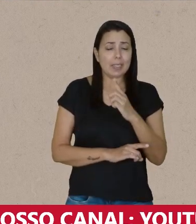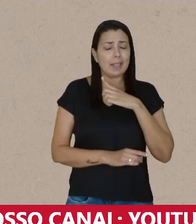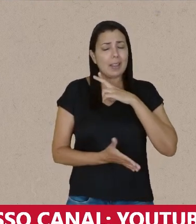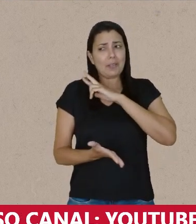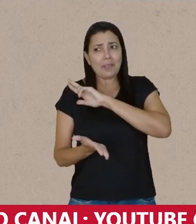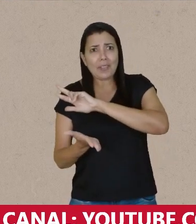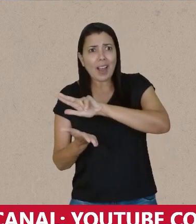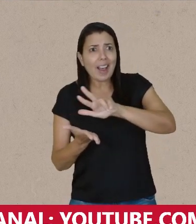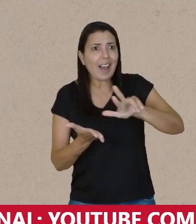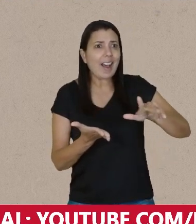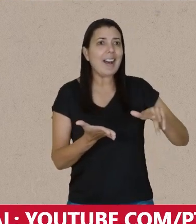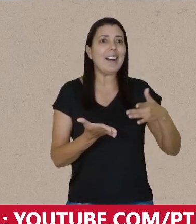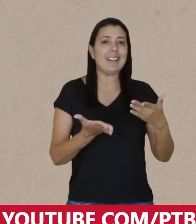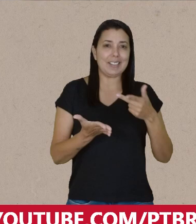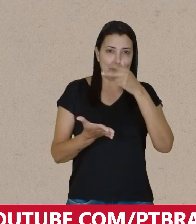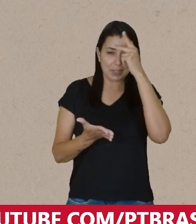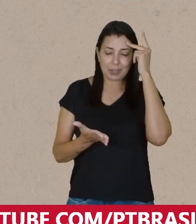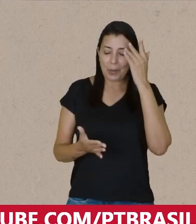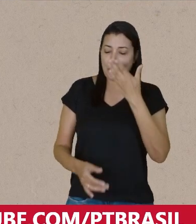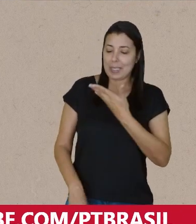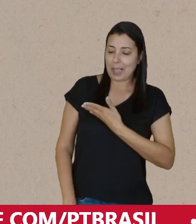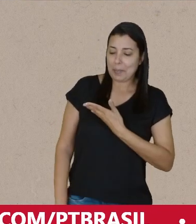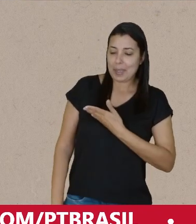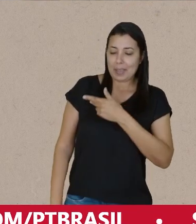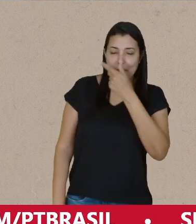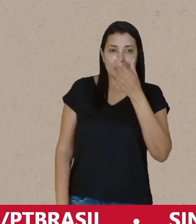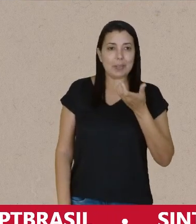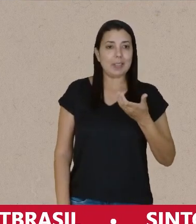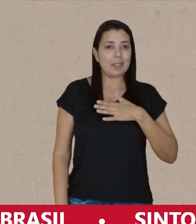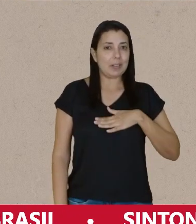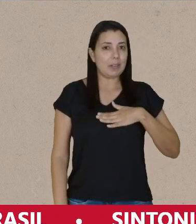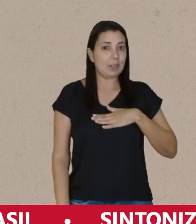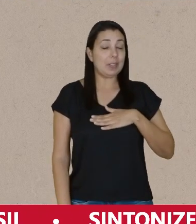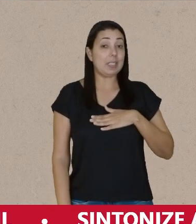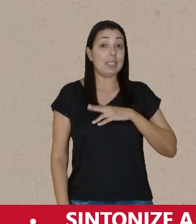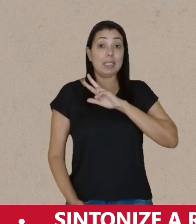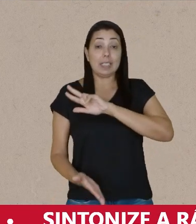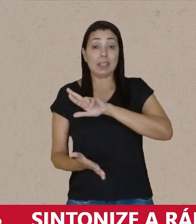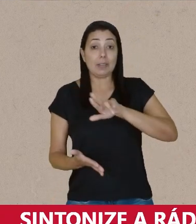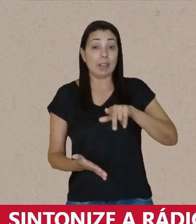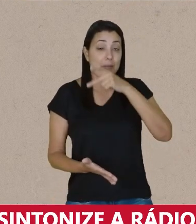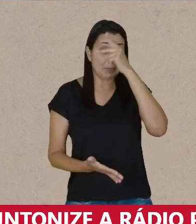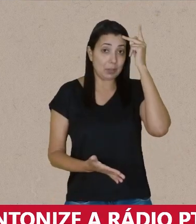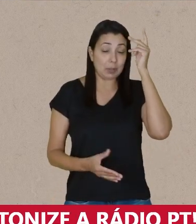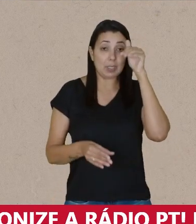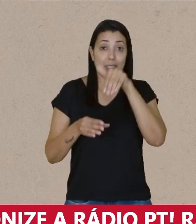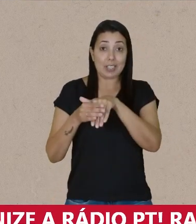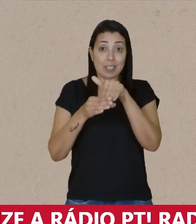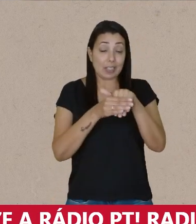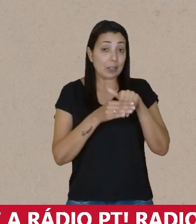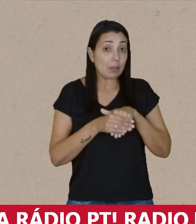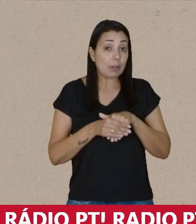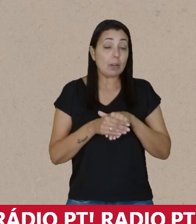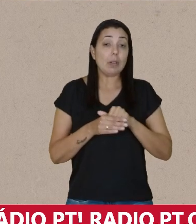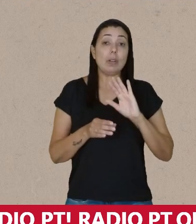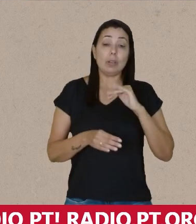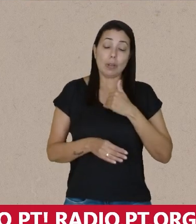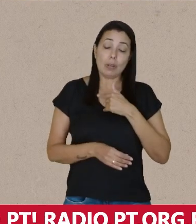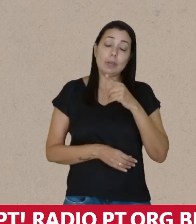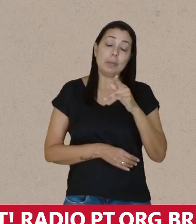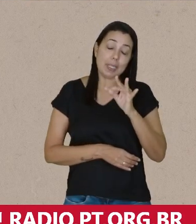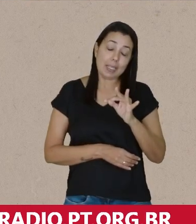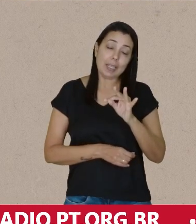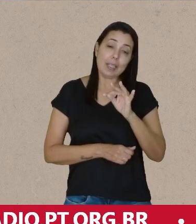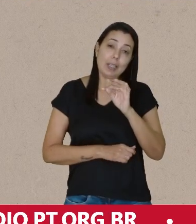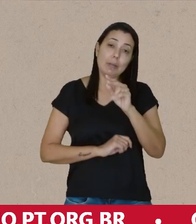milhões de amigos, simpatizantes, e tem dezenas de milhões de eleitores, né? Nós somos o PT, somos